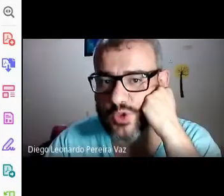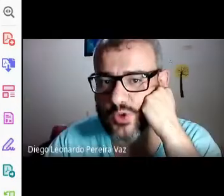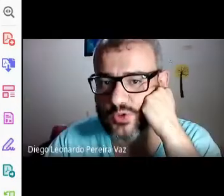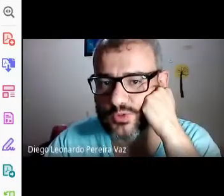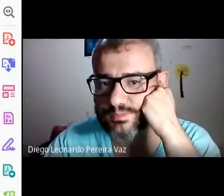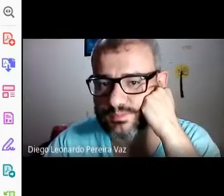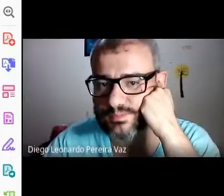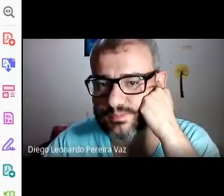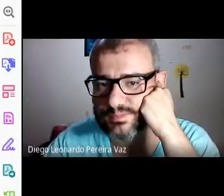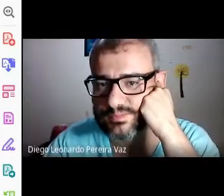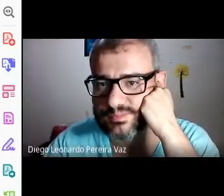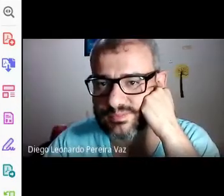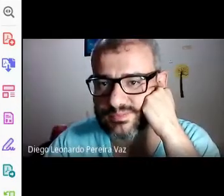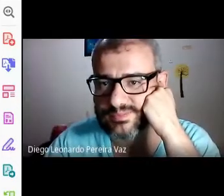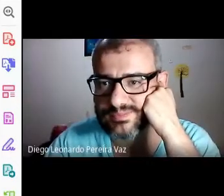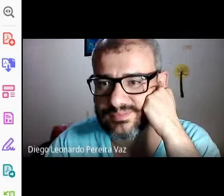É isso.